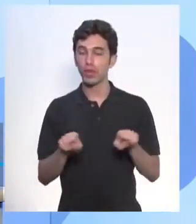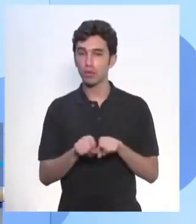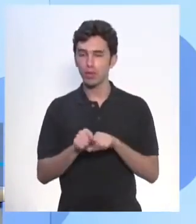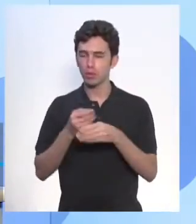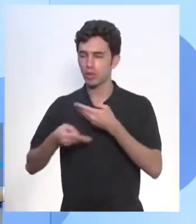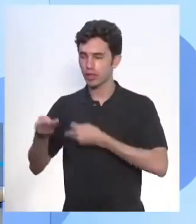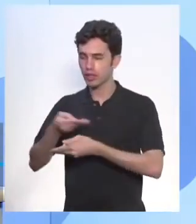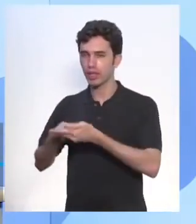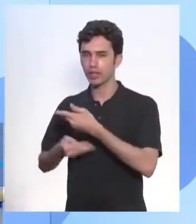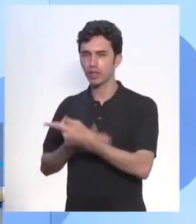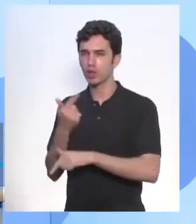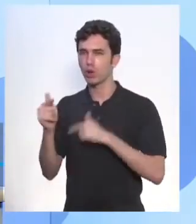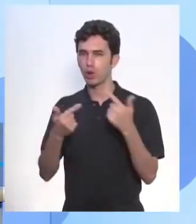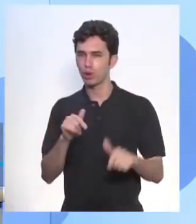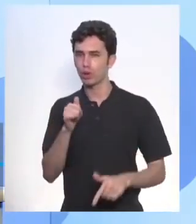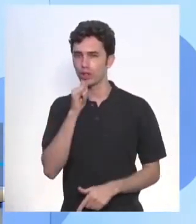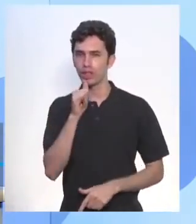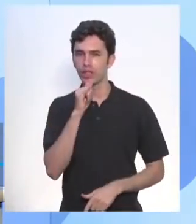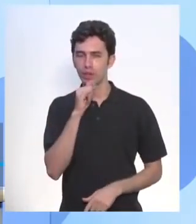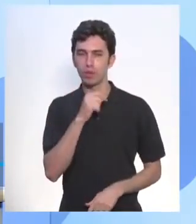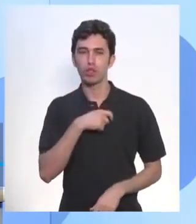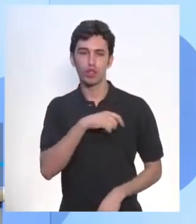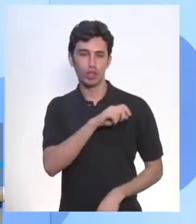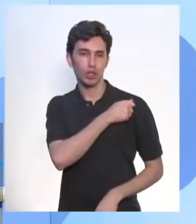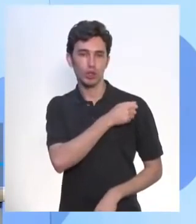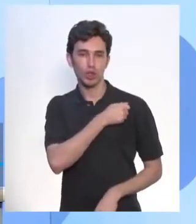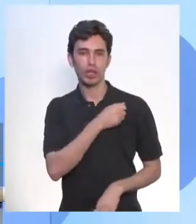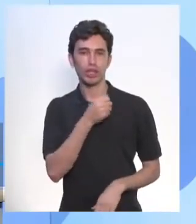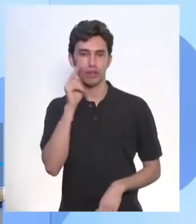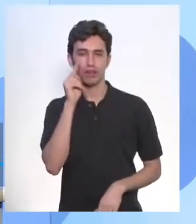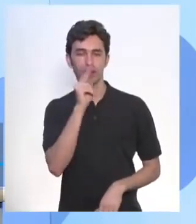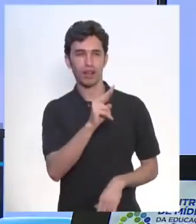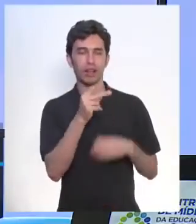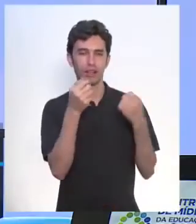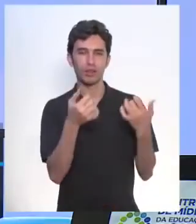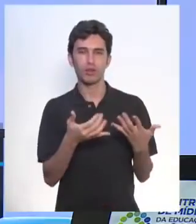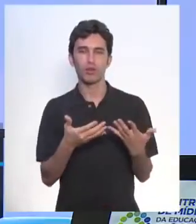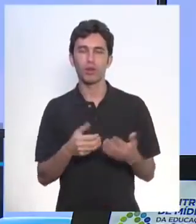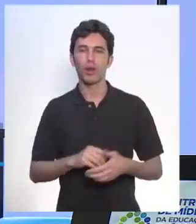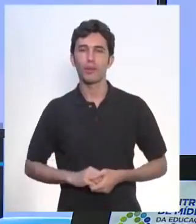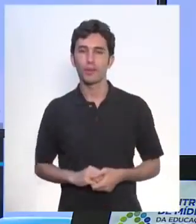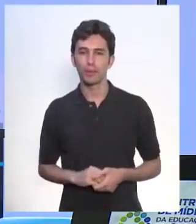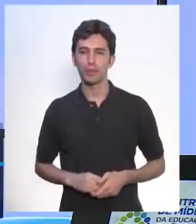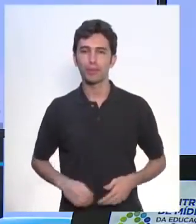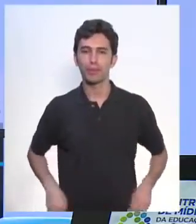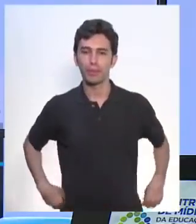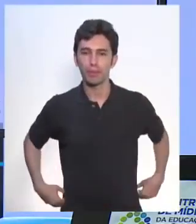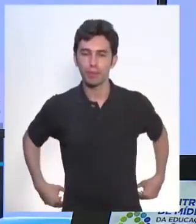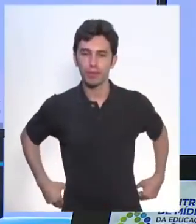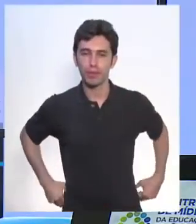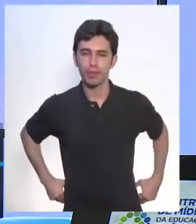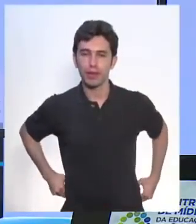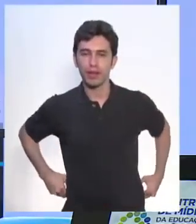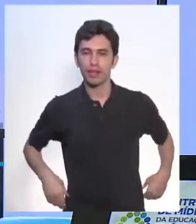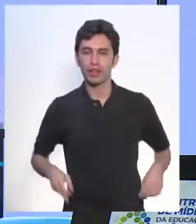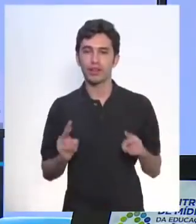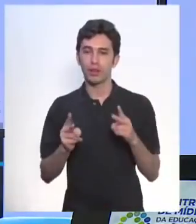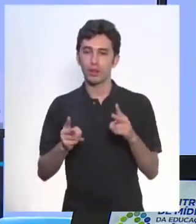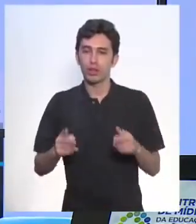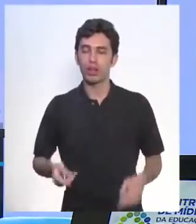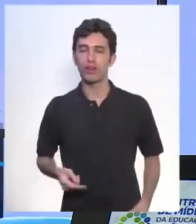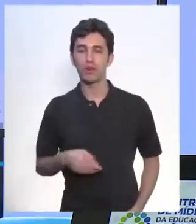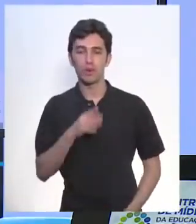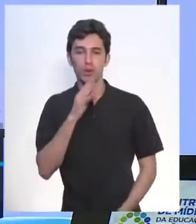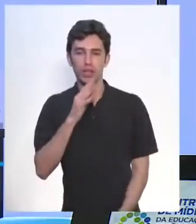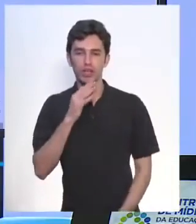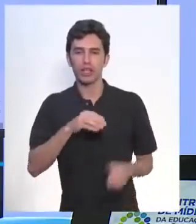muitos outros exemplos aqui de estudantes comentando aí sobre as artes que viram. Que bom, que interessante, né? Então agora a gente vai continuar. A gente vai conhecer um pouquinho